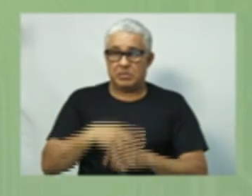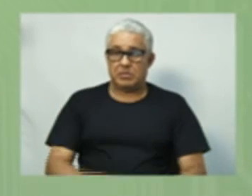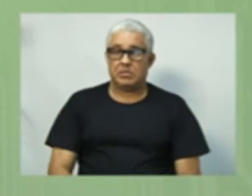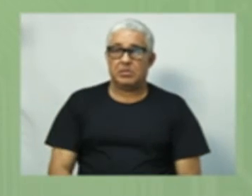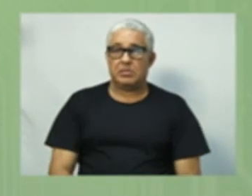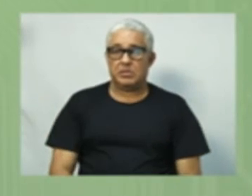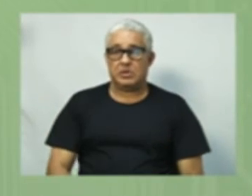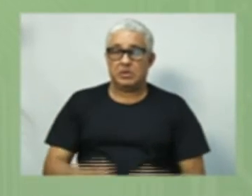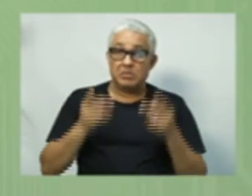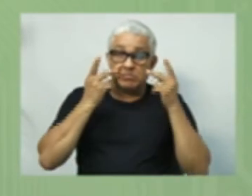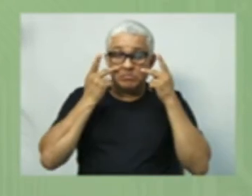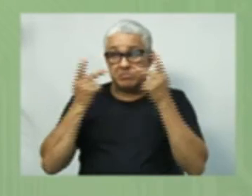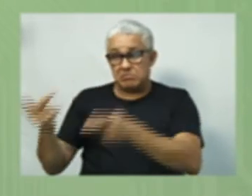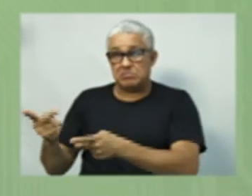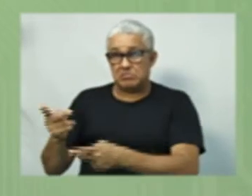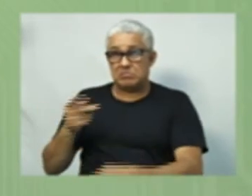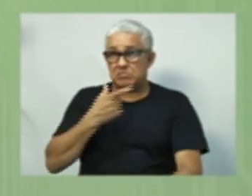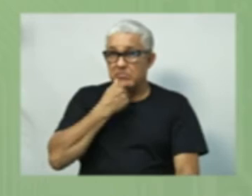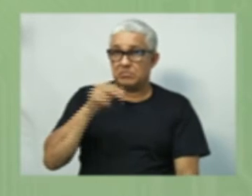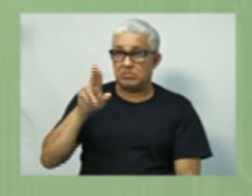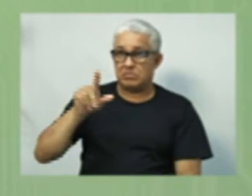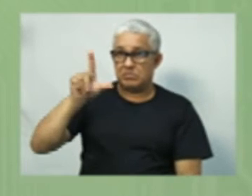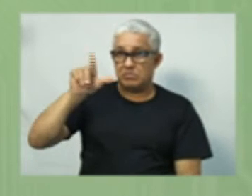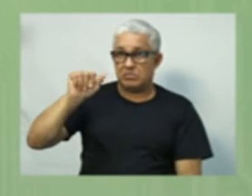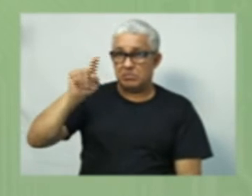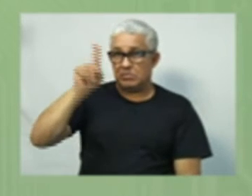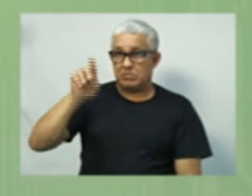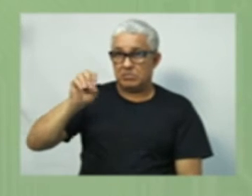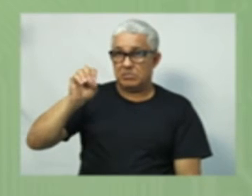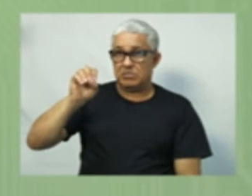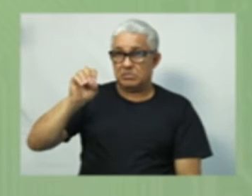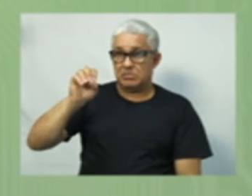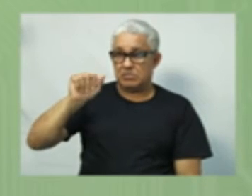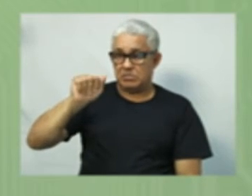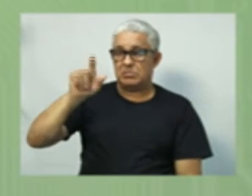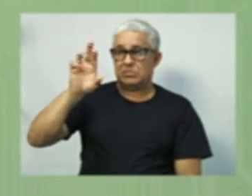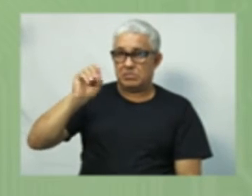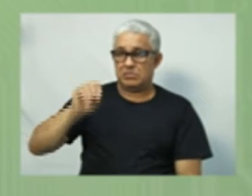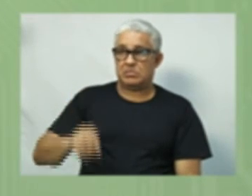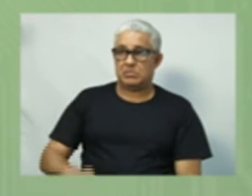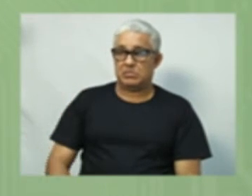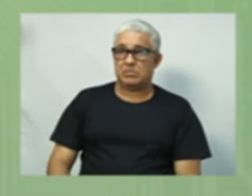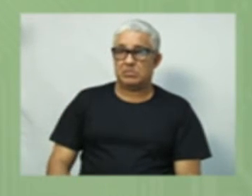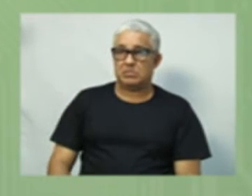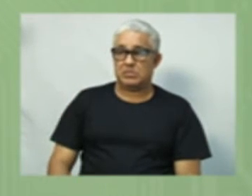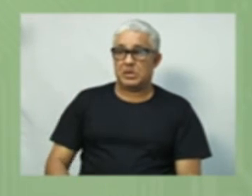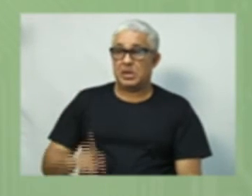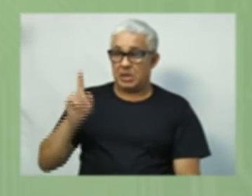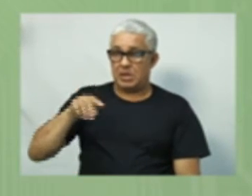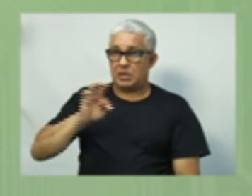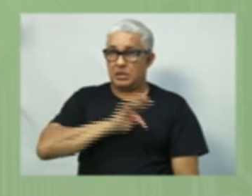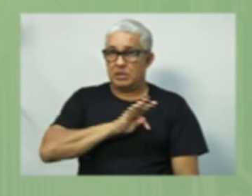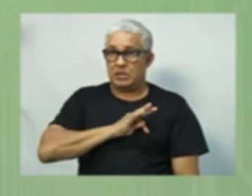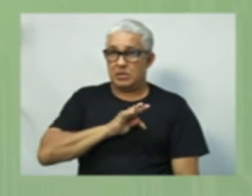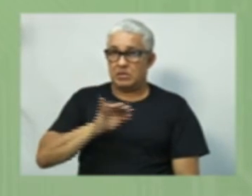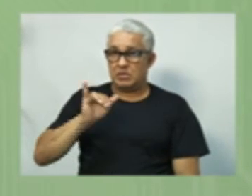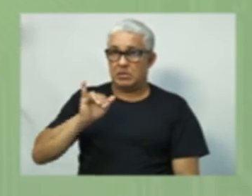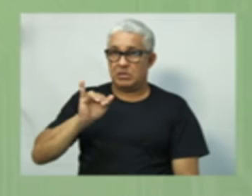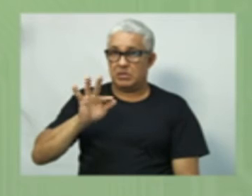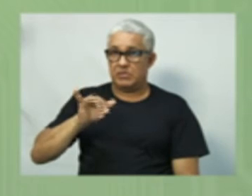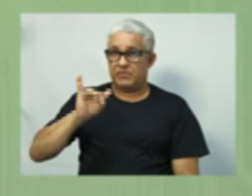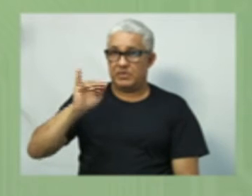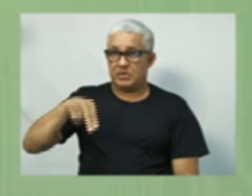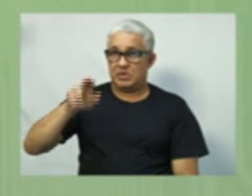foi visitar seu irmão Lázaro, que é o técnico em finança. Bom, eu sou o Vitor, hein, professora? Prepara aí, hein? Vamos lá. Pô, eu vou falar de um